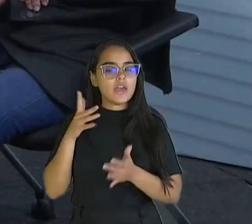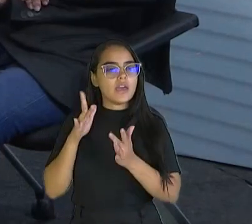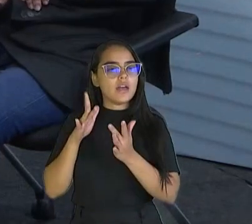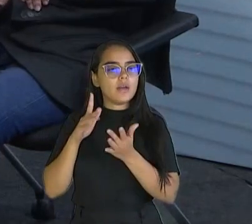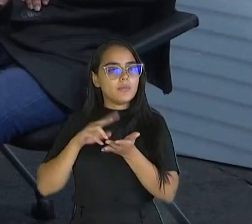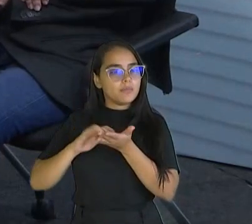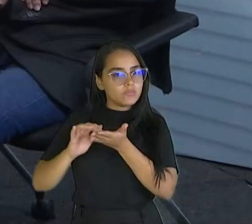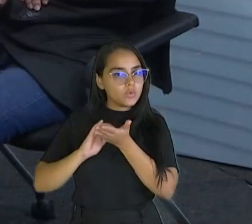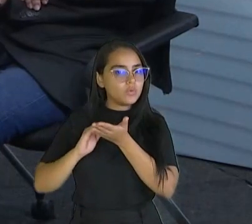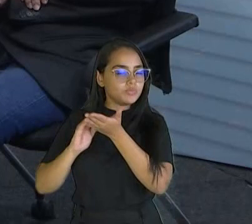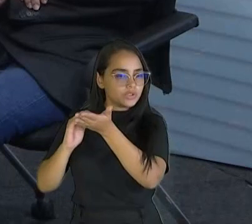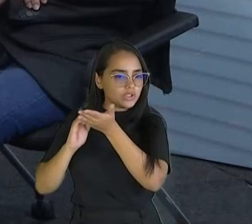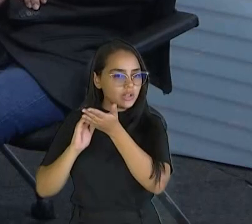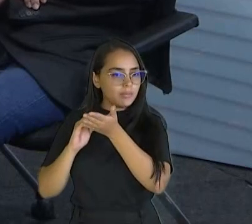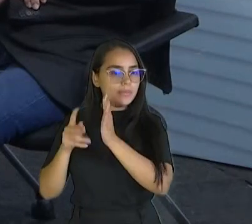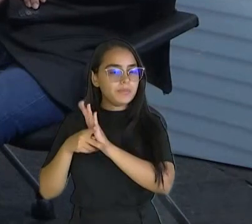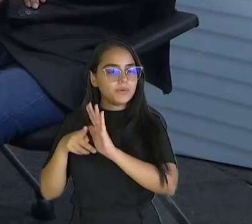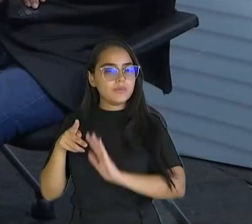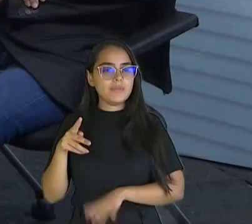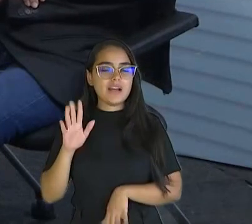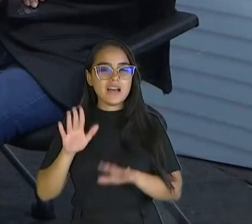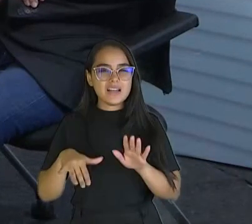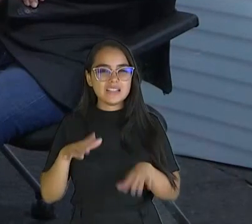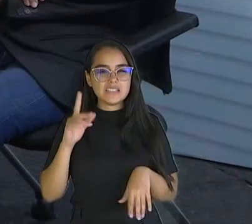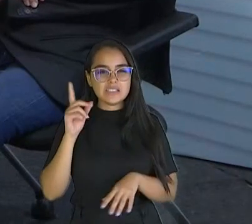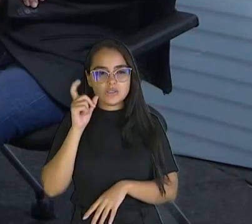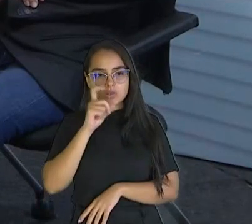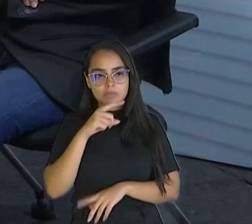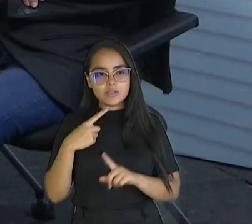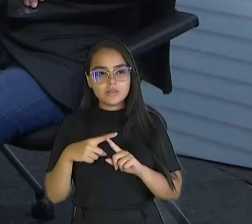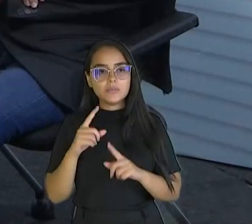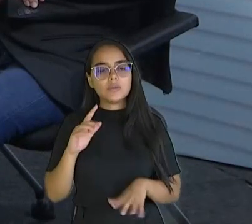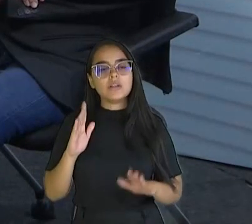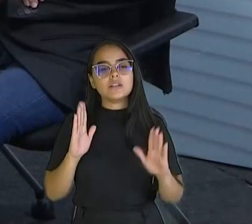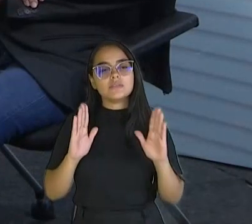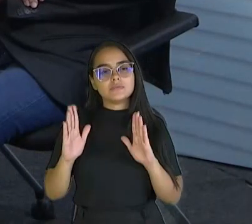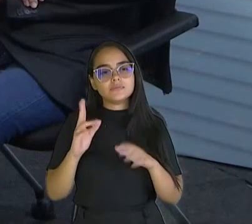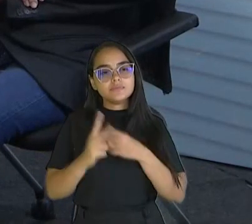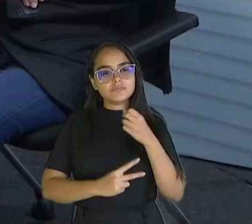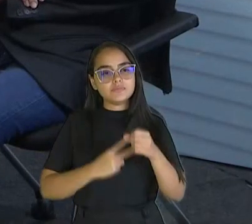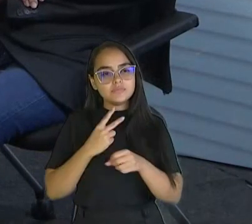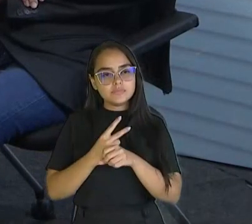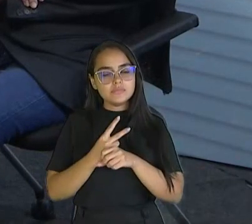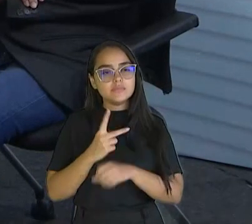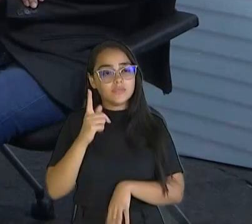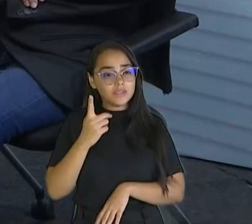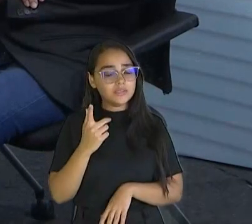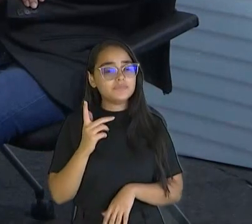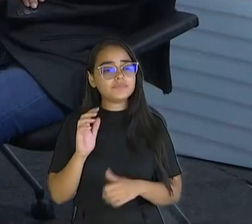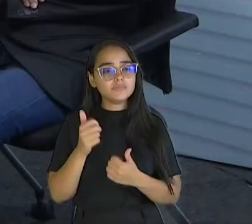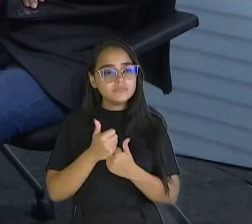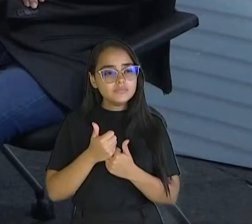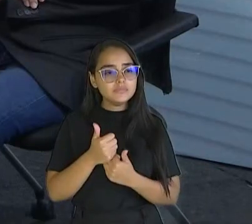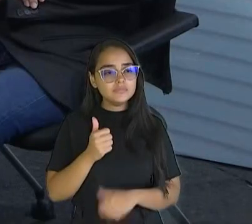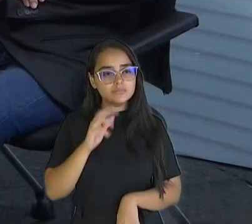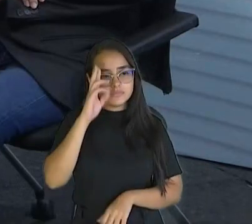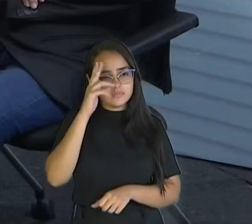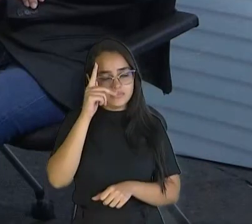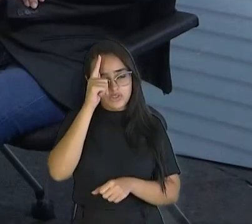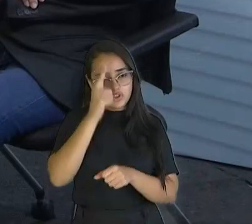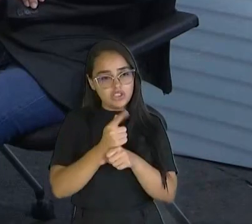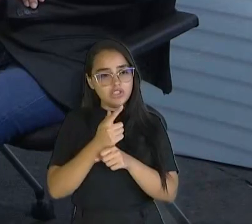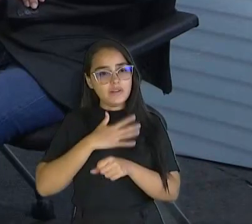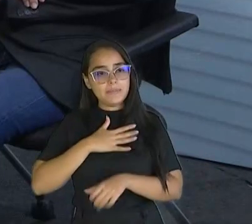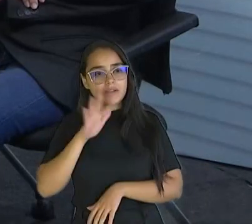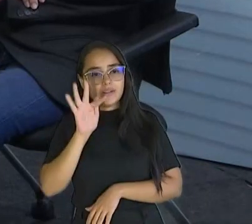lá. Fica um pouco complicado, porque como eu assumi durante esses 2 anos o trabalho na casa, e também tem a minha